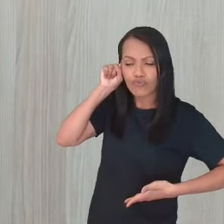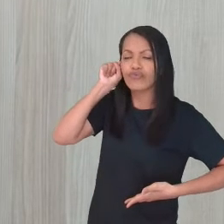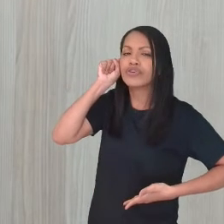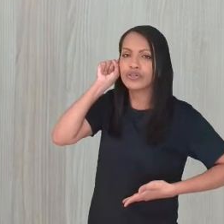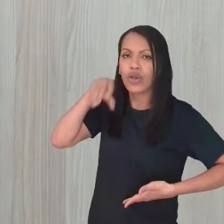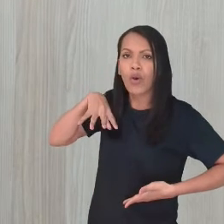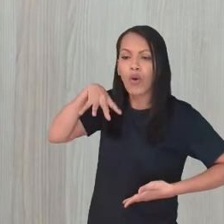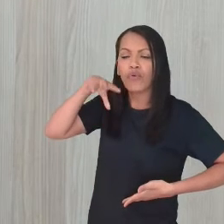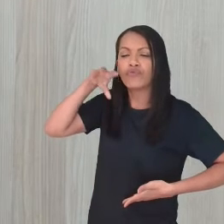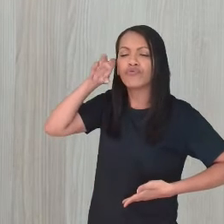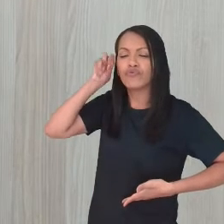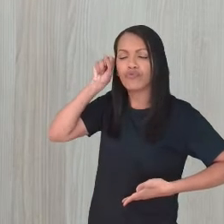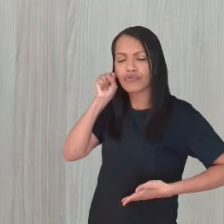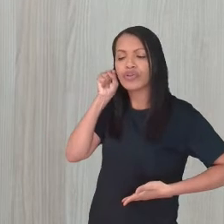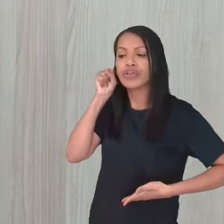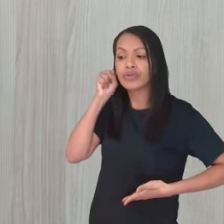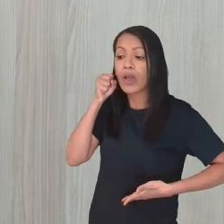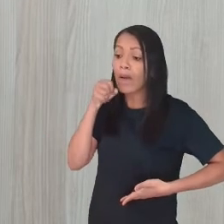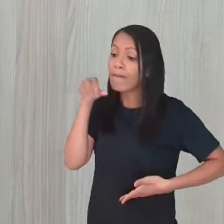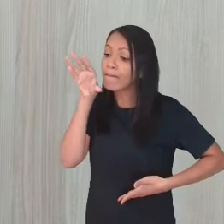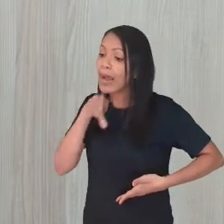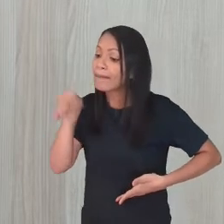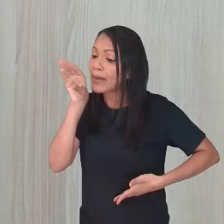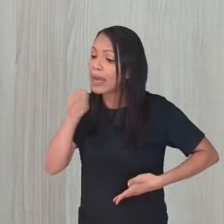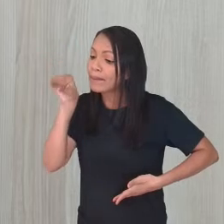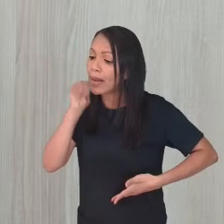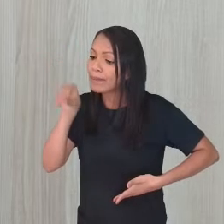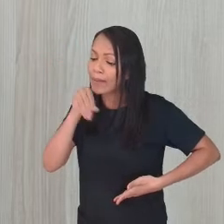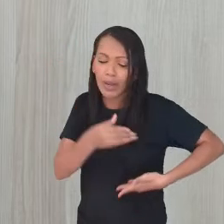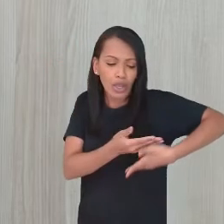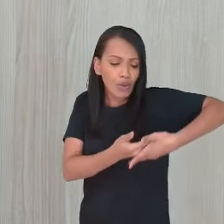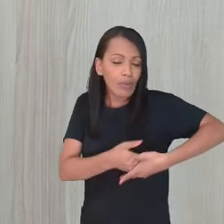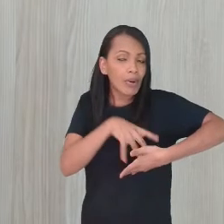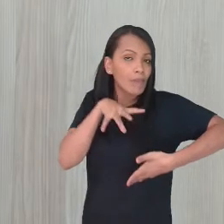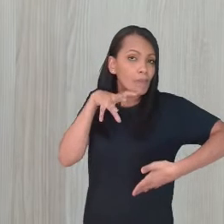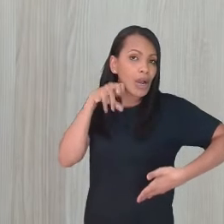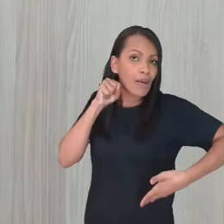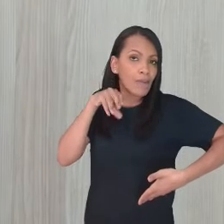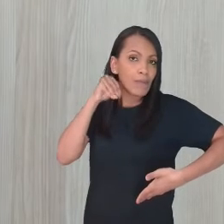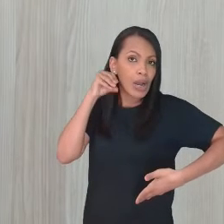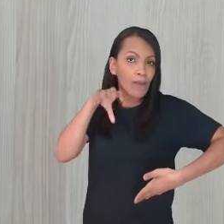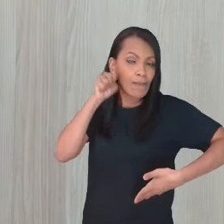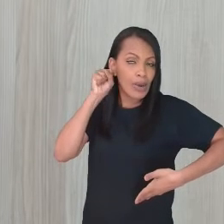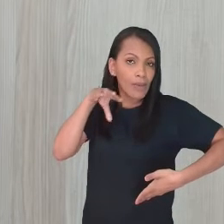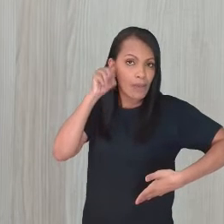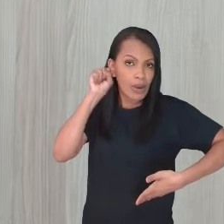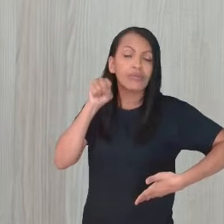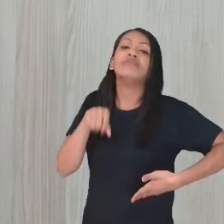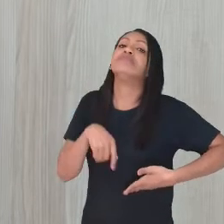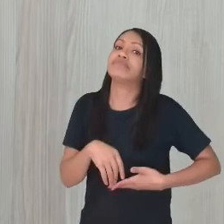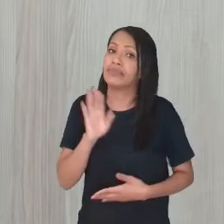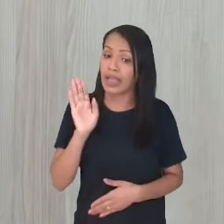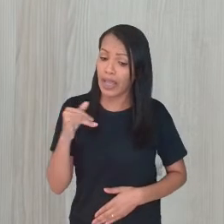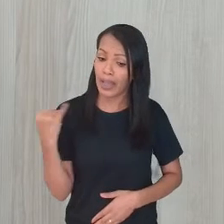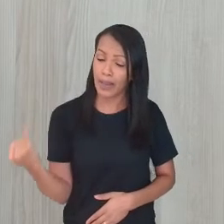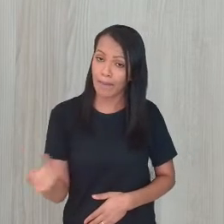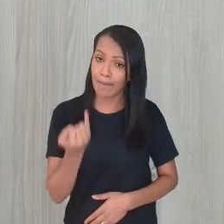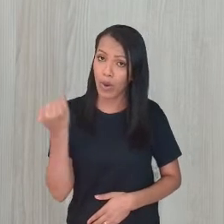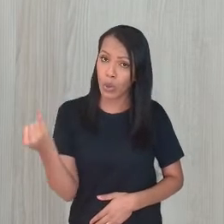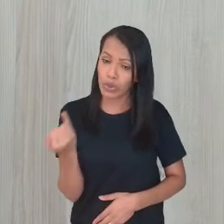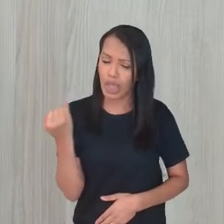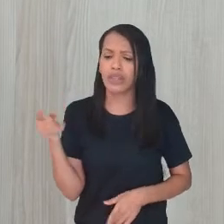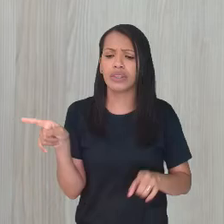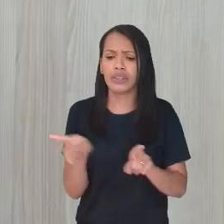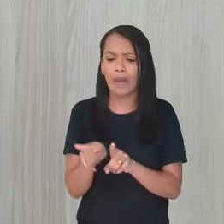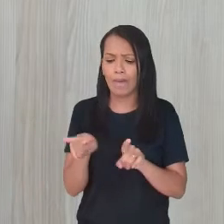dos primeiros órgãos que já estimula o bebê. Por isso que é importante conversar, não é? Já vai estimulando o bebê ali.